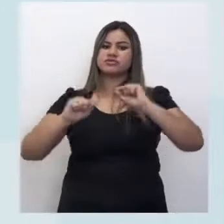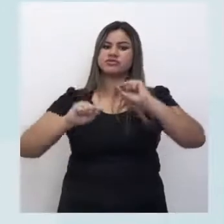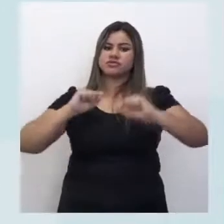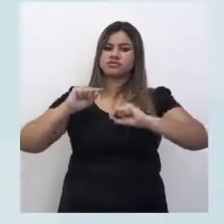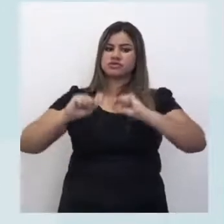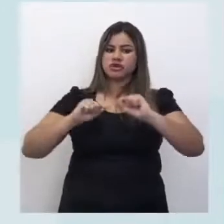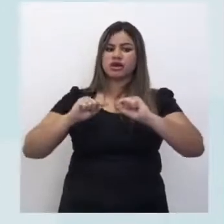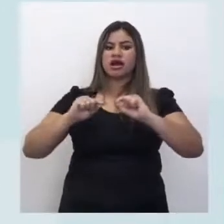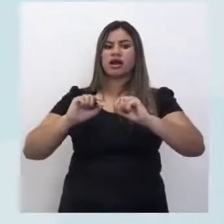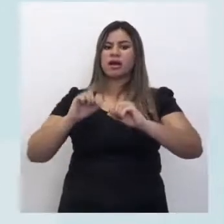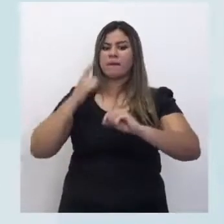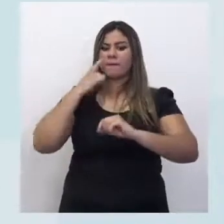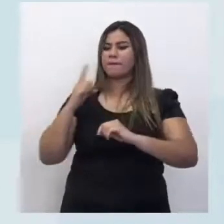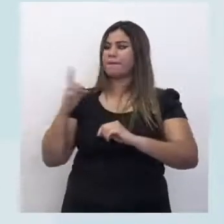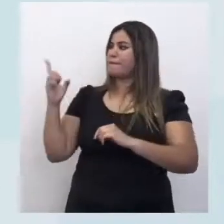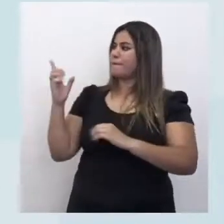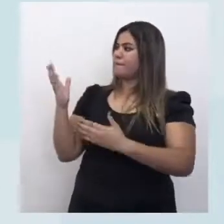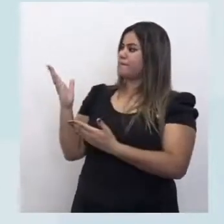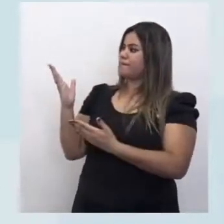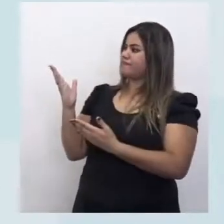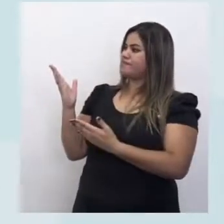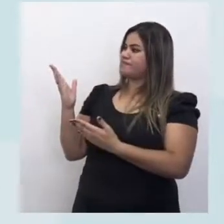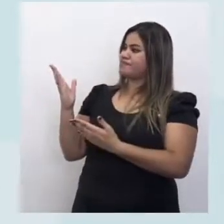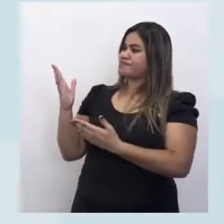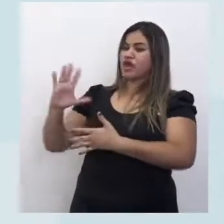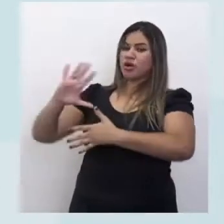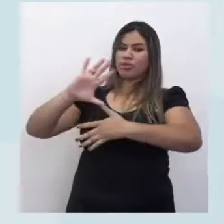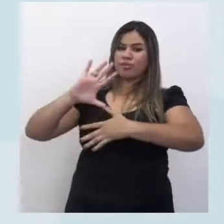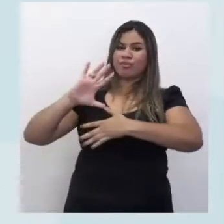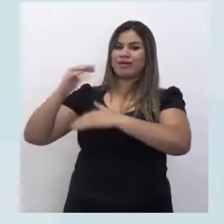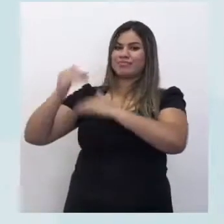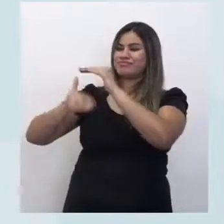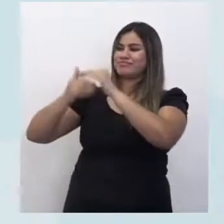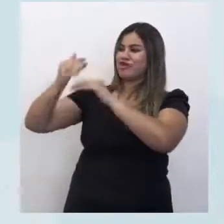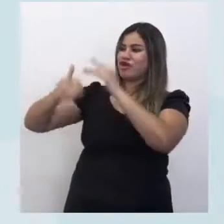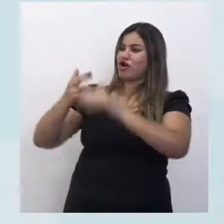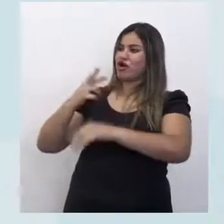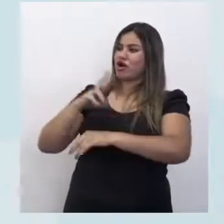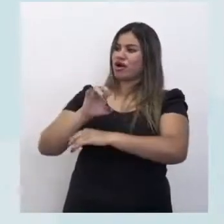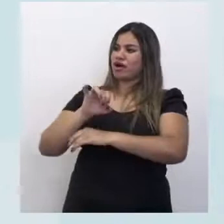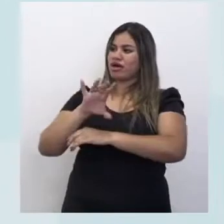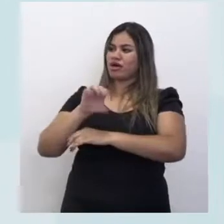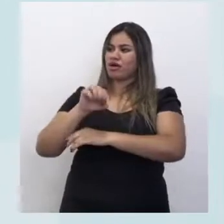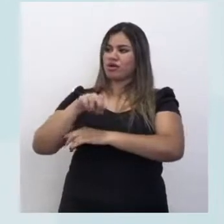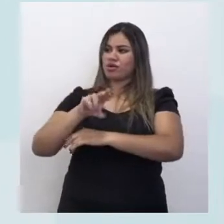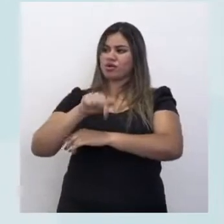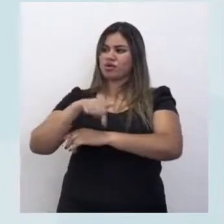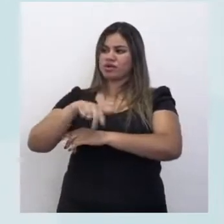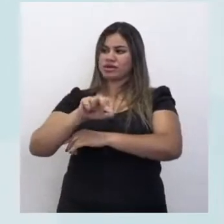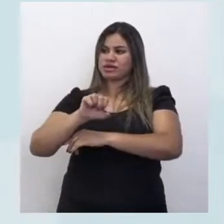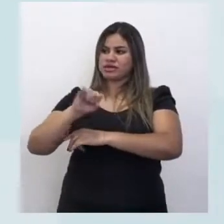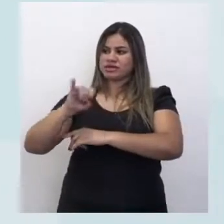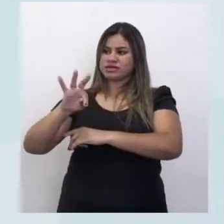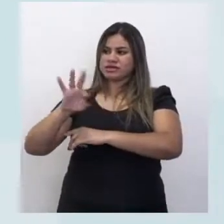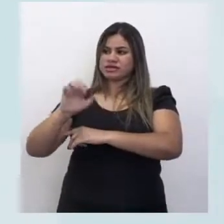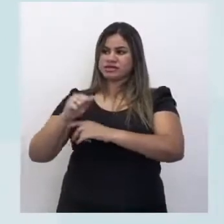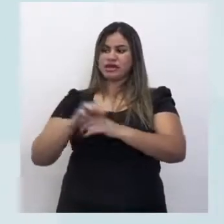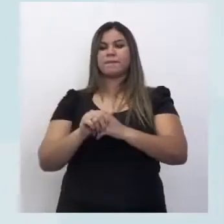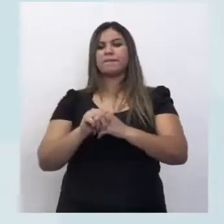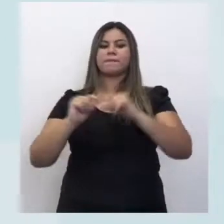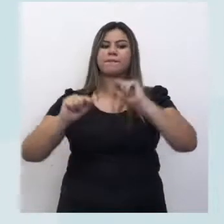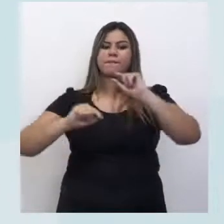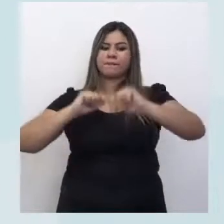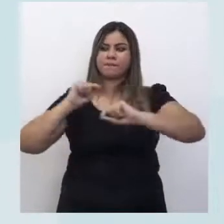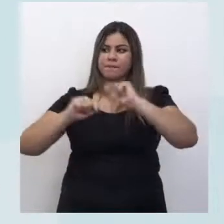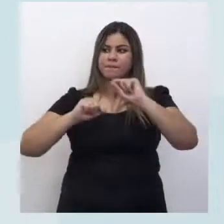da Reconquista, né? O mapa da evolução da Reconquista. Então, no século XI, Afonso Henrique se consagra o rei do